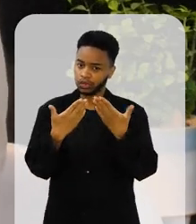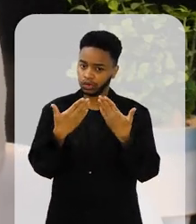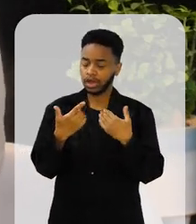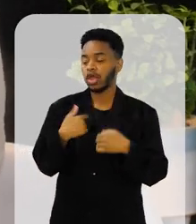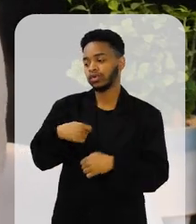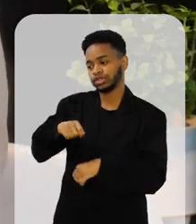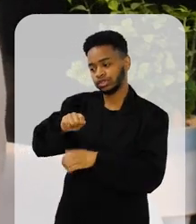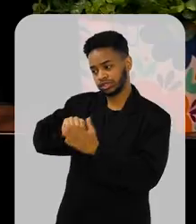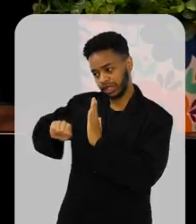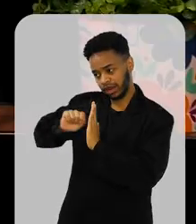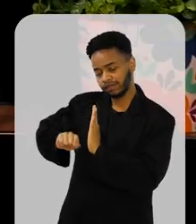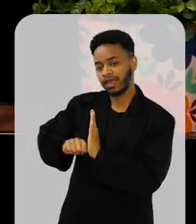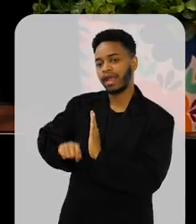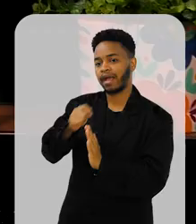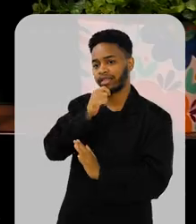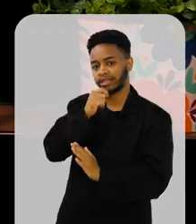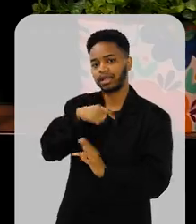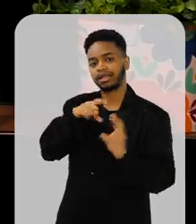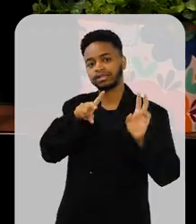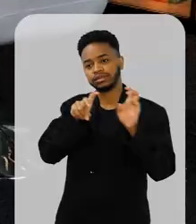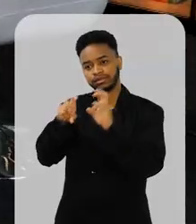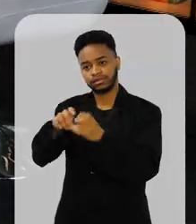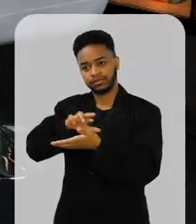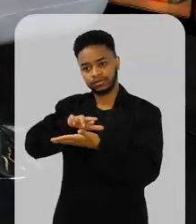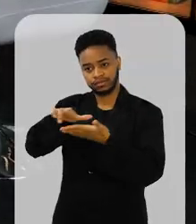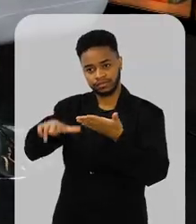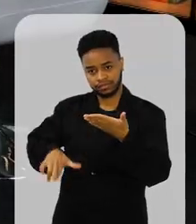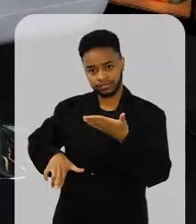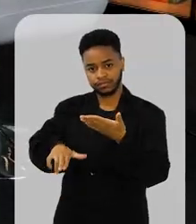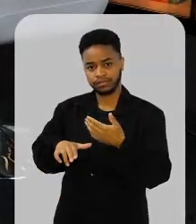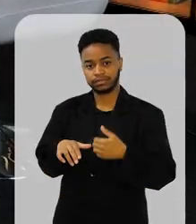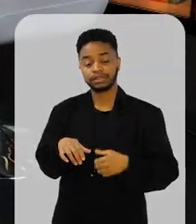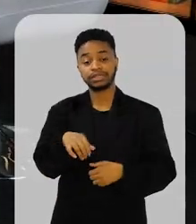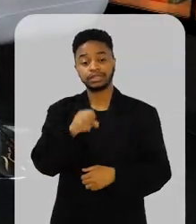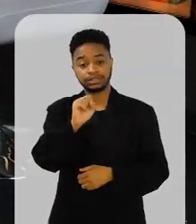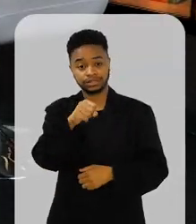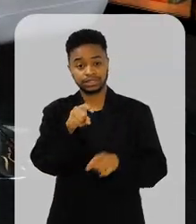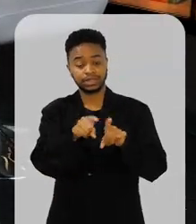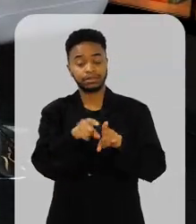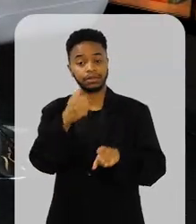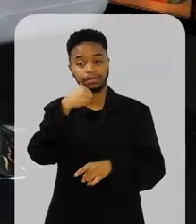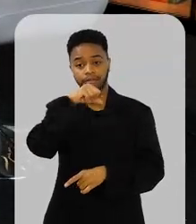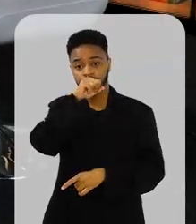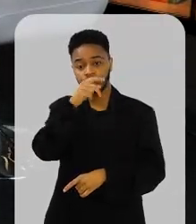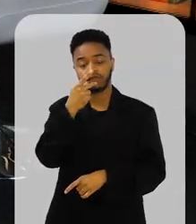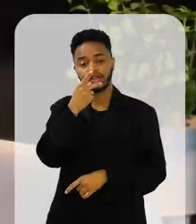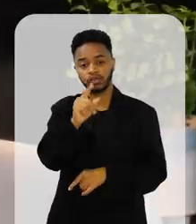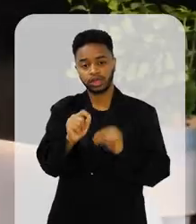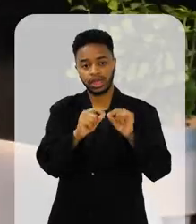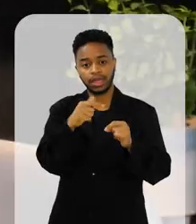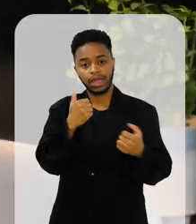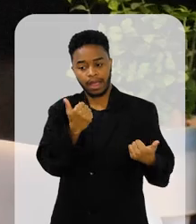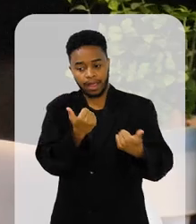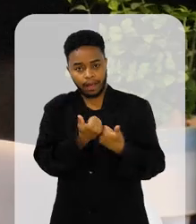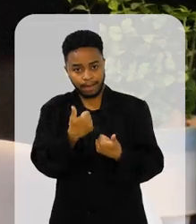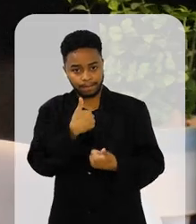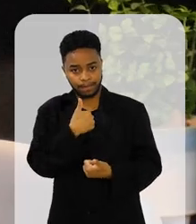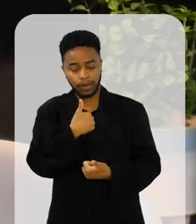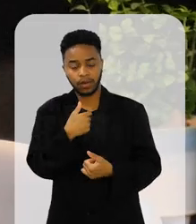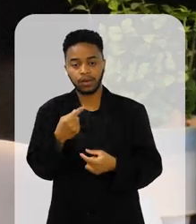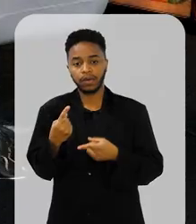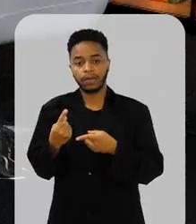eu estou escrevendo e que ela... tem muito assunto, sim, tem muito assunto, muito assunto. E ela falava comigo assim, foi o que me fortaleceu, que